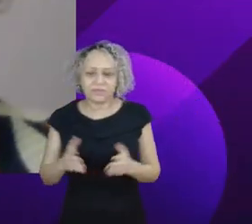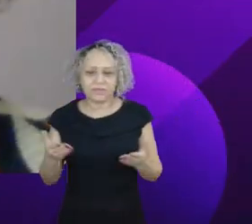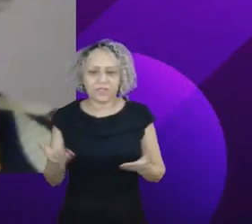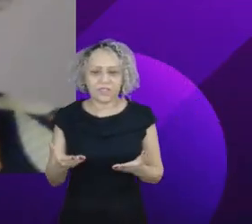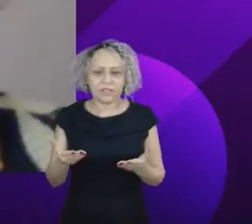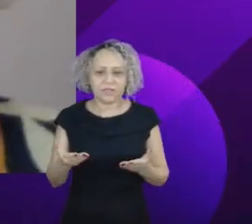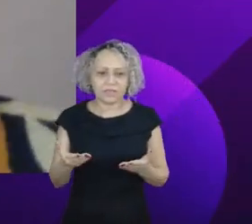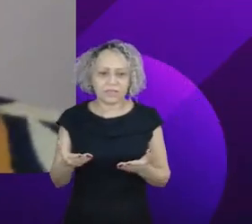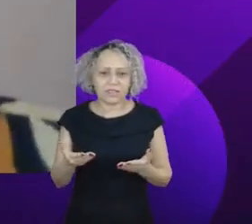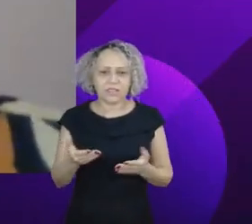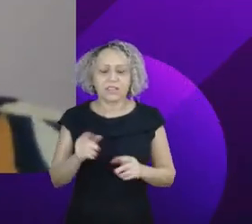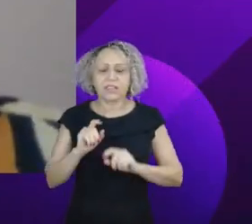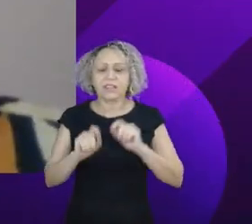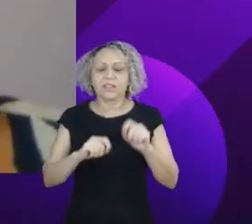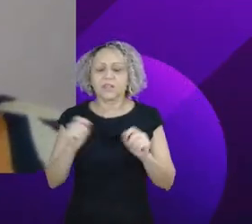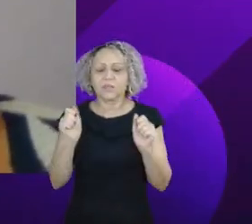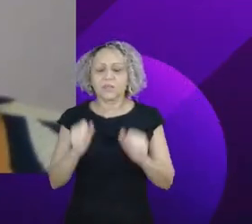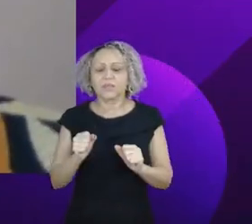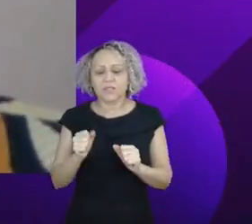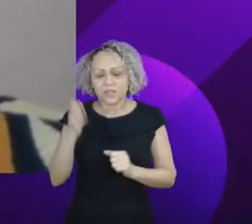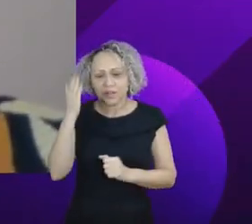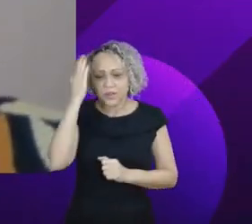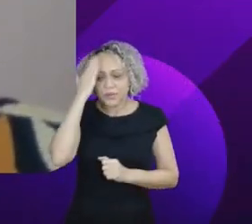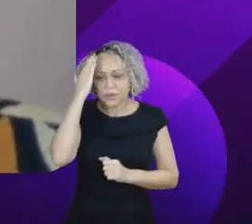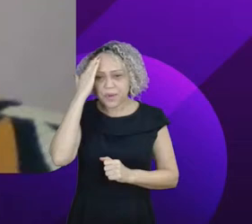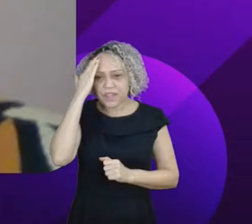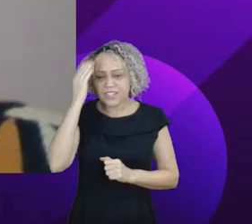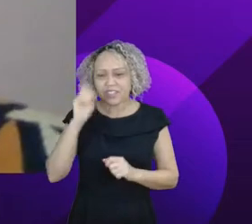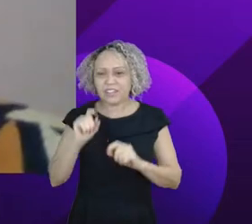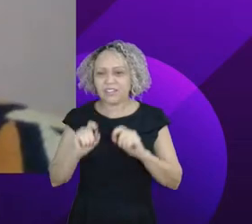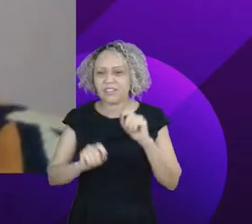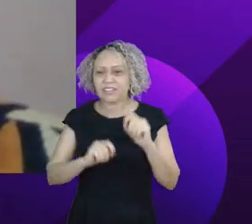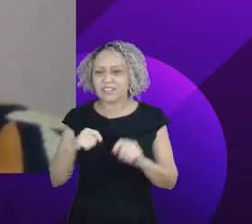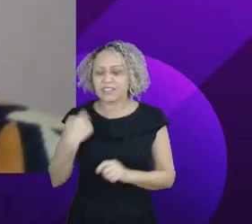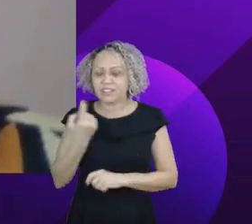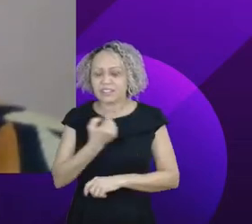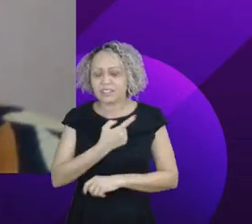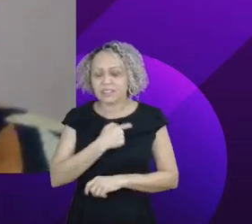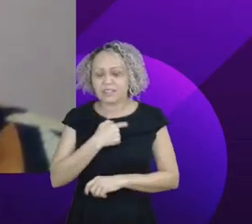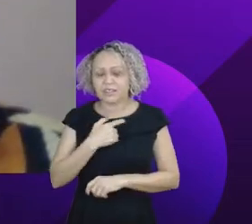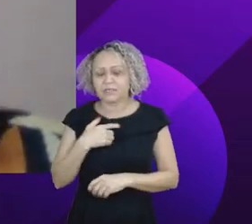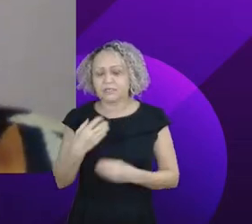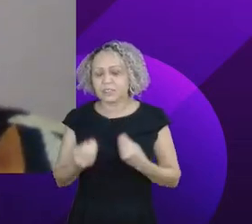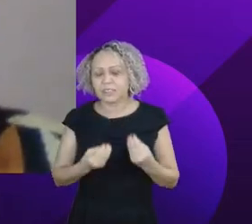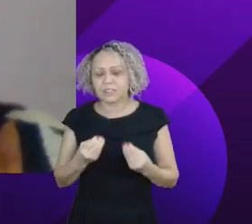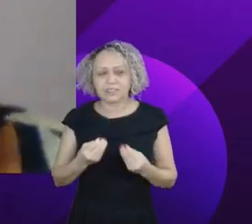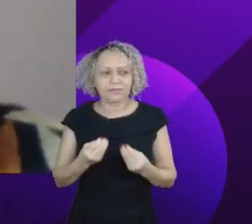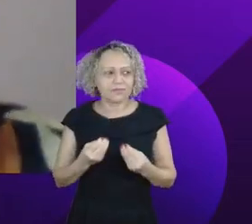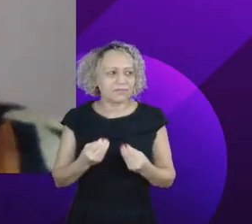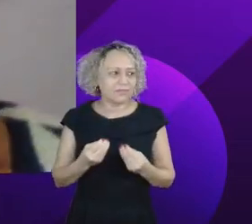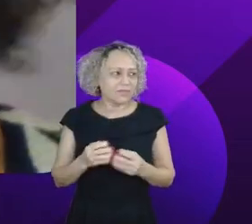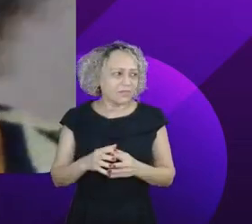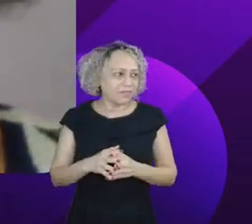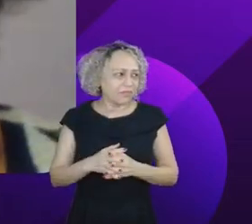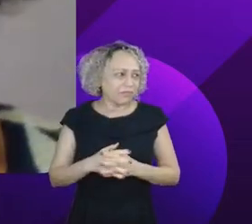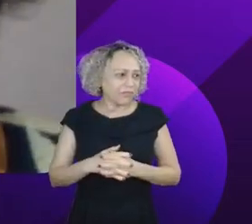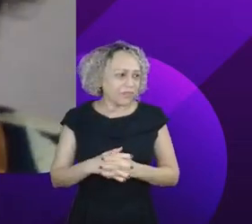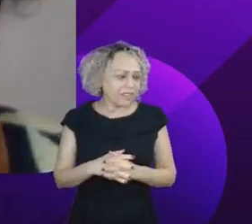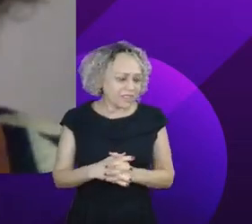investido. Eu pude compreender o quanto nós estamos ainda distante desta valorização. E